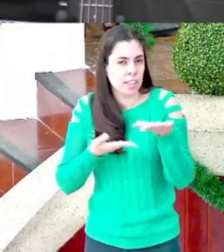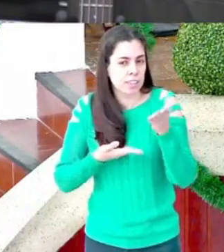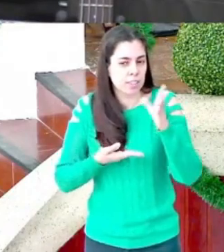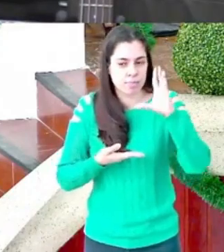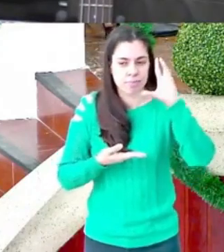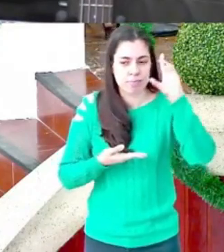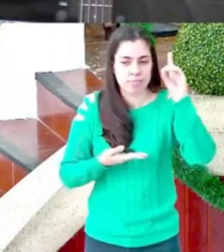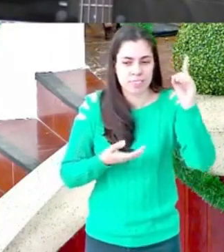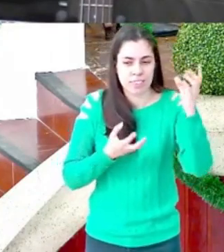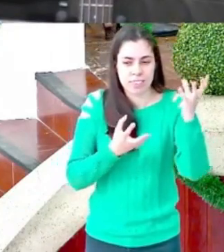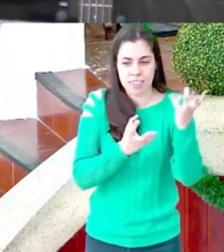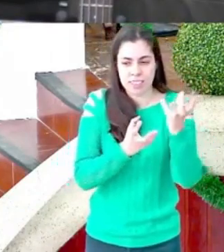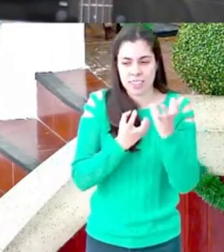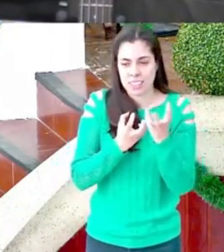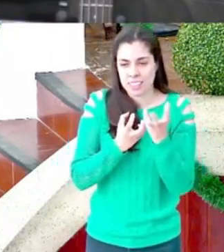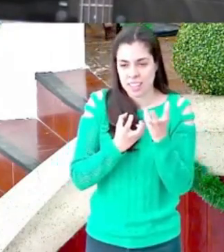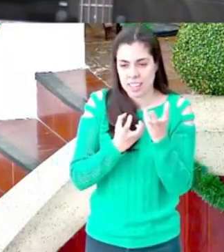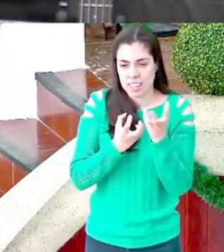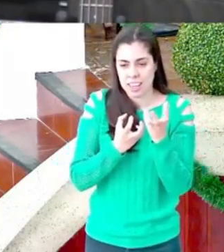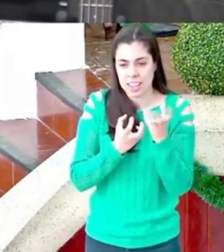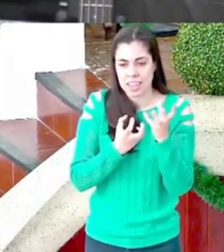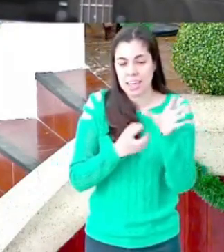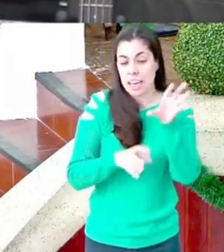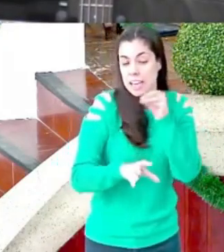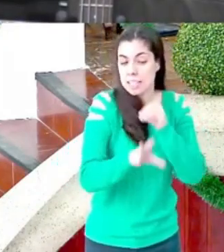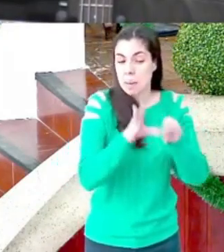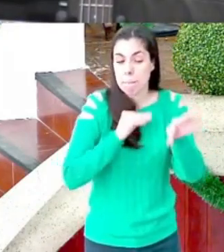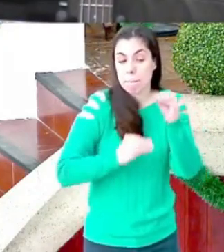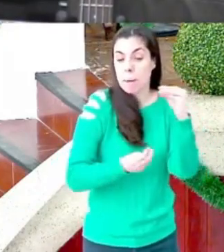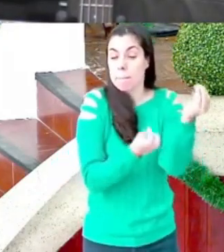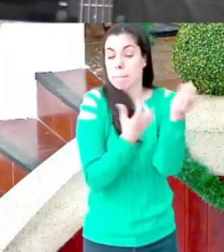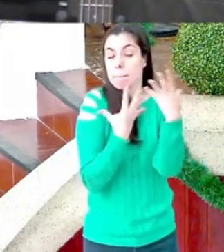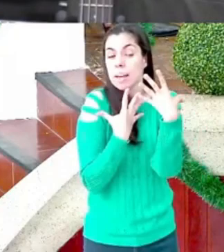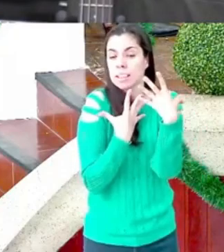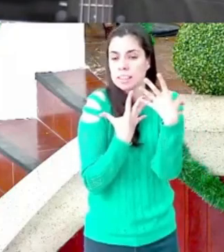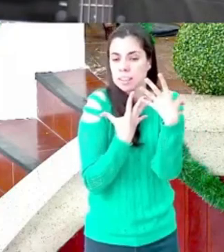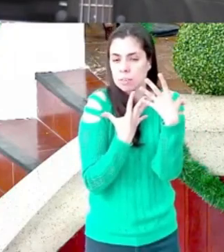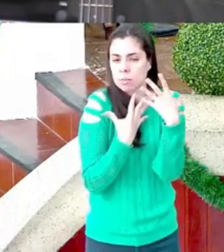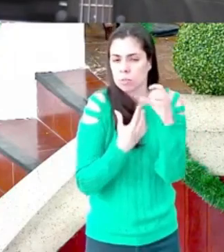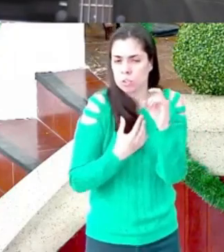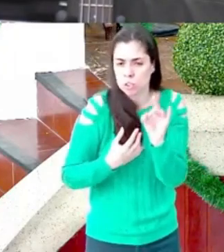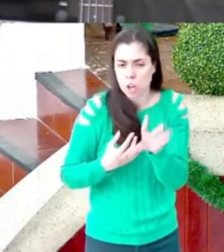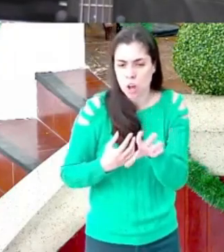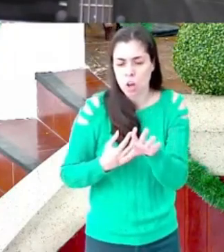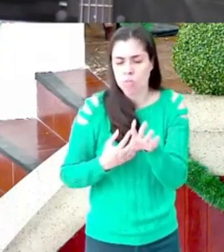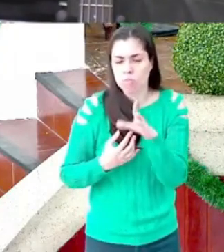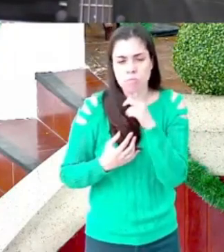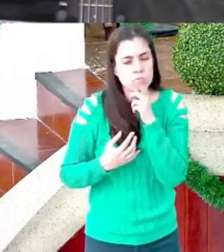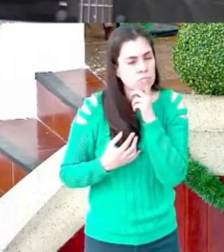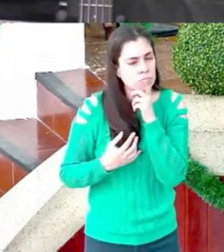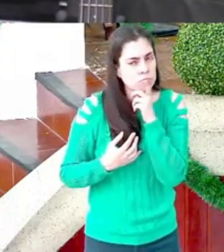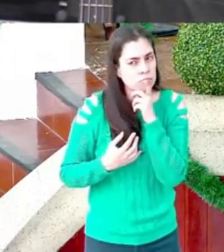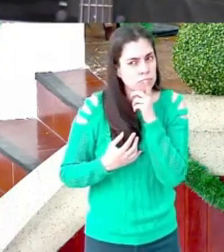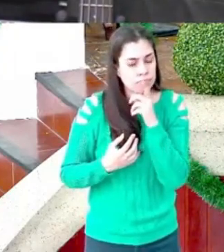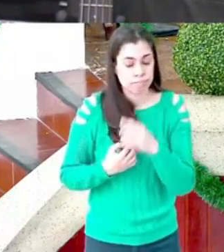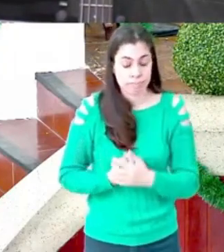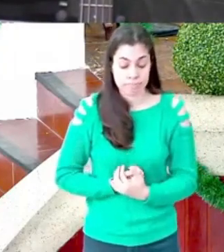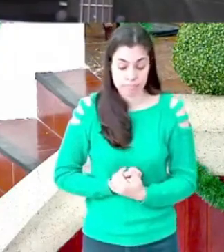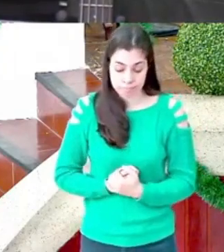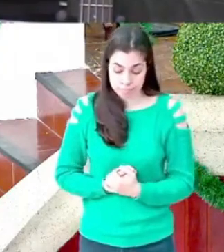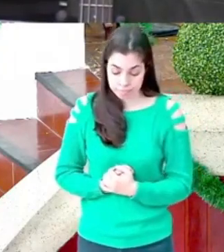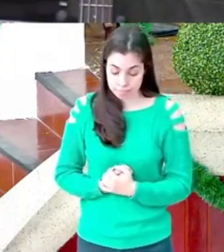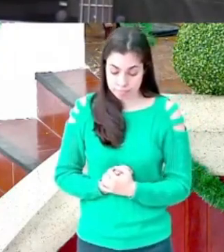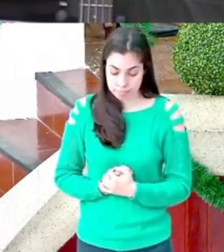Eu ilustro com um exemplo que talvez não abarque a profundidade do ensino do texto, mas que pode nos ajudar.